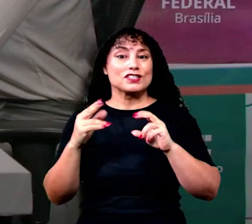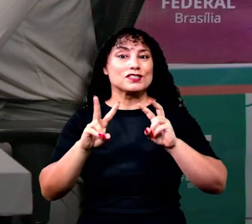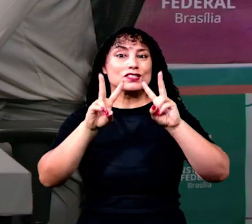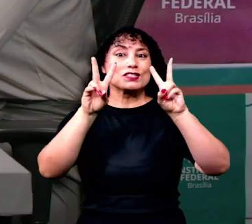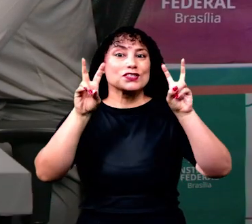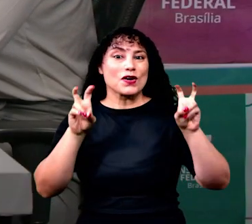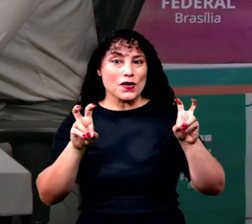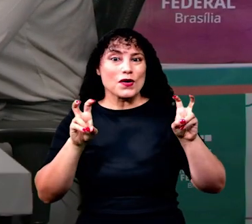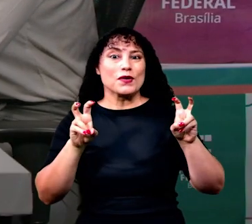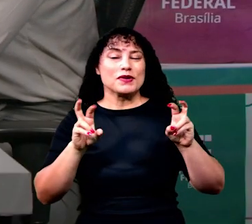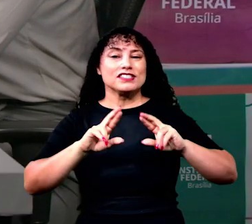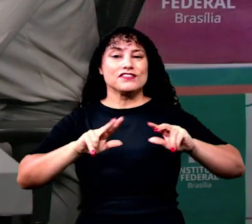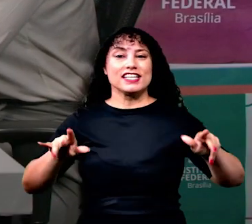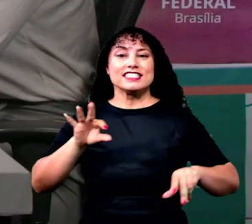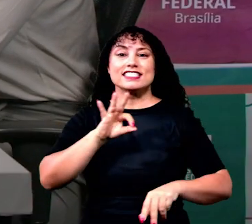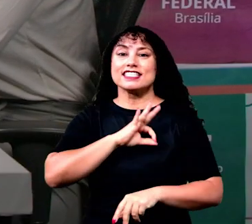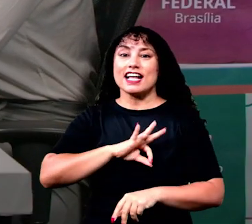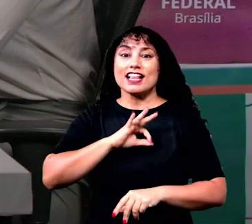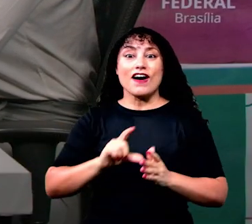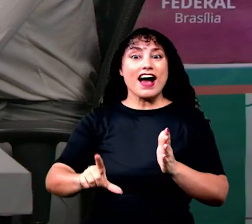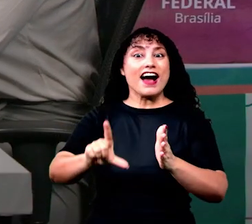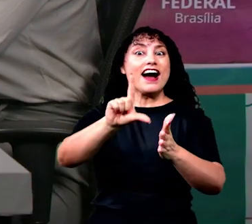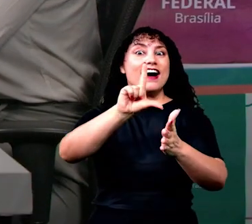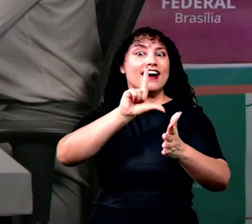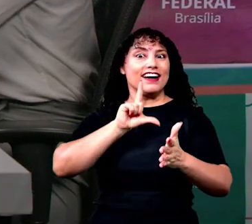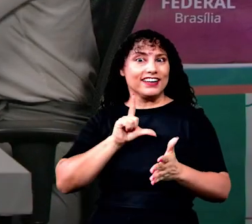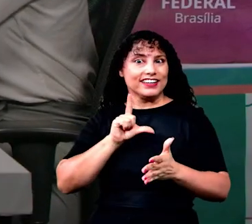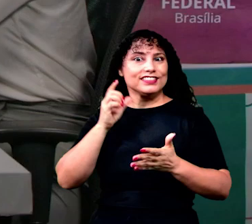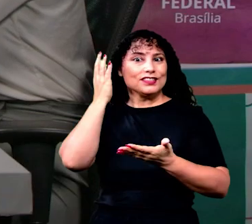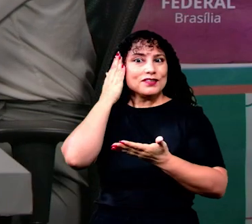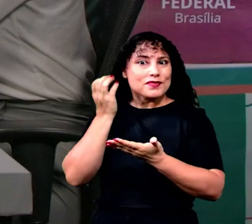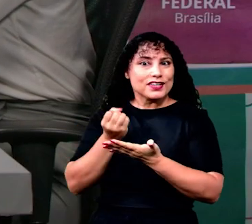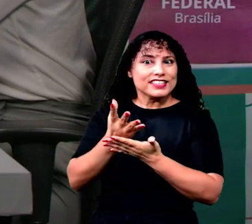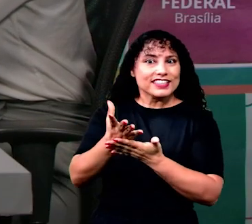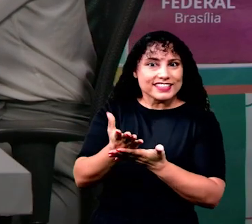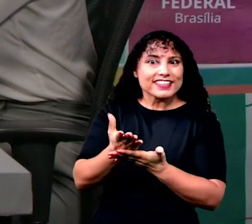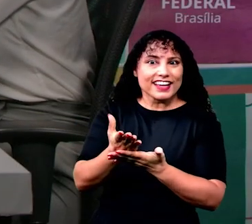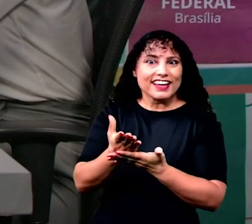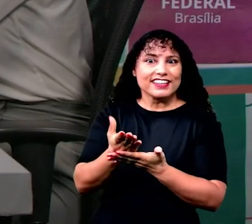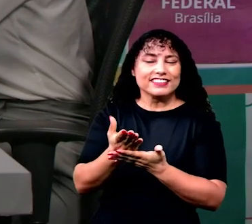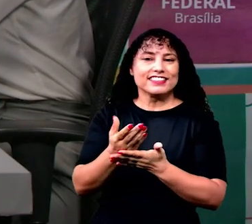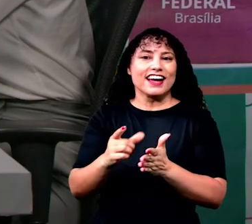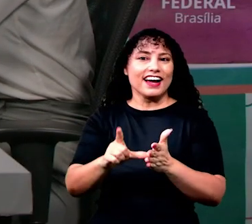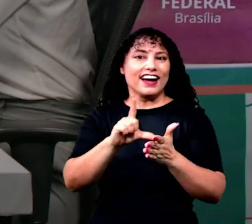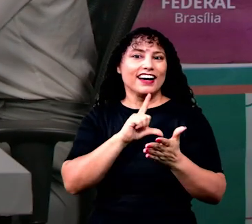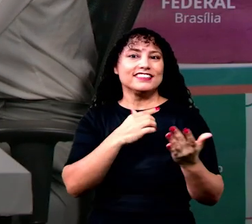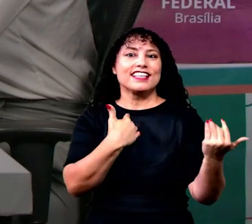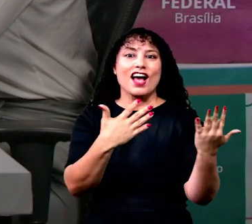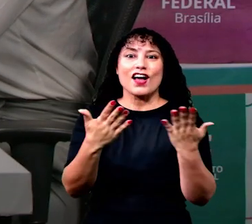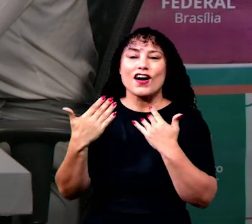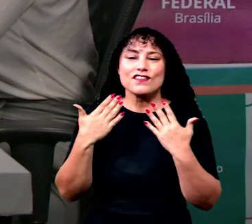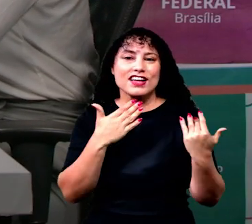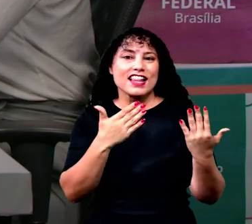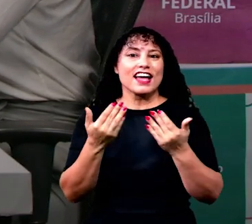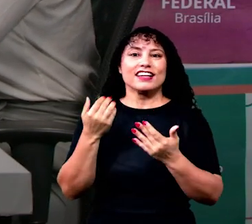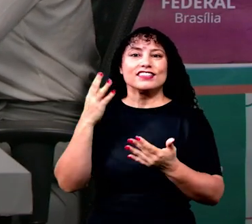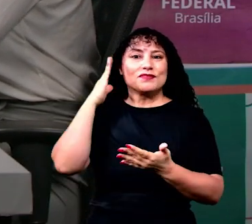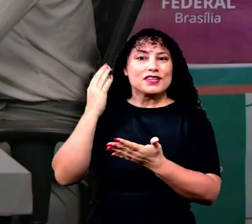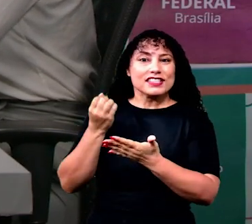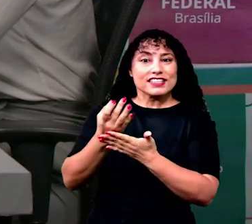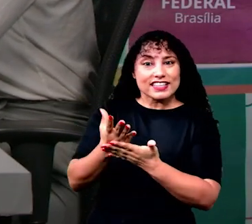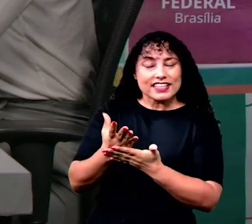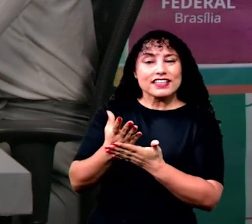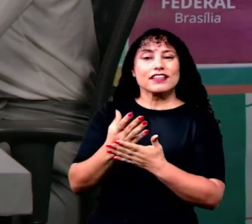gente falou sobre essa questão da diferença salarial antes, né, do podcast, no